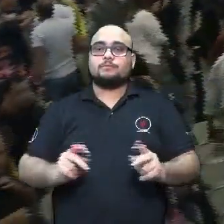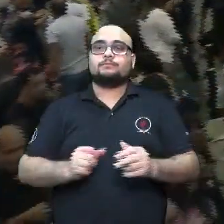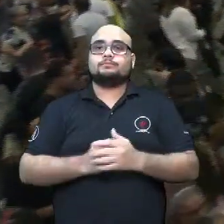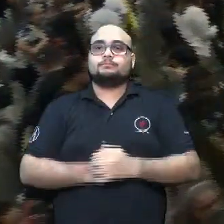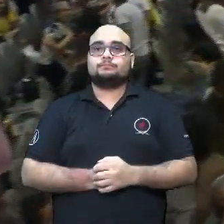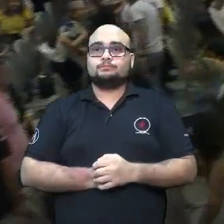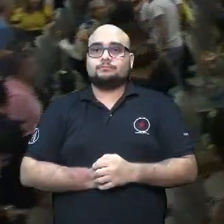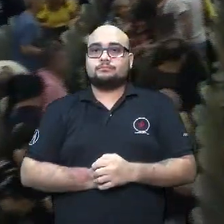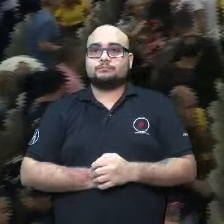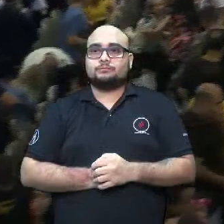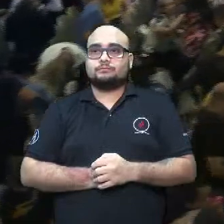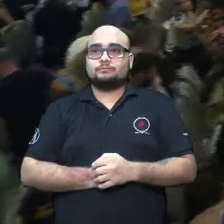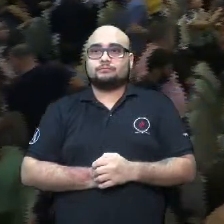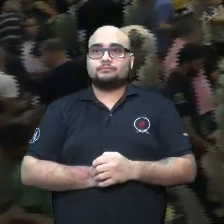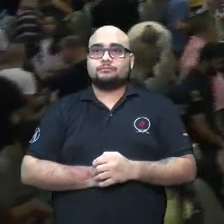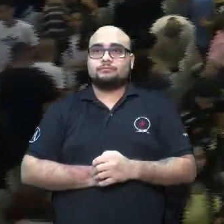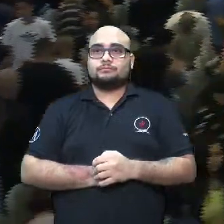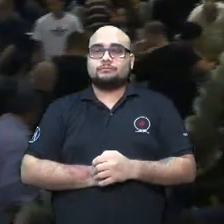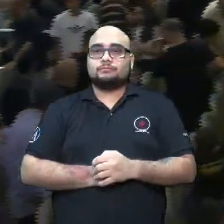paz.